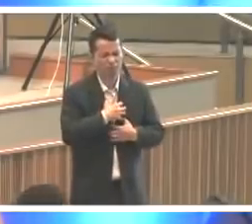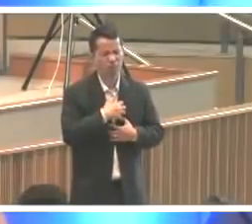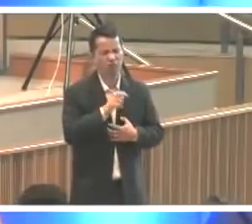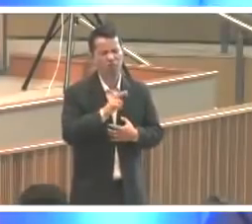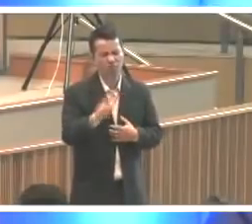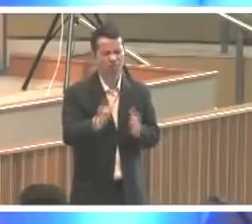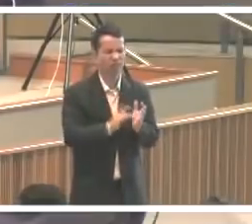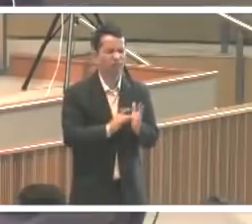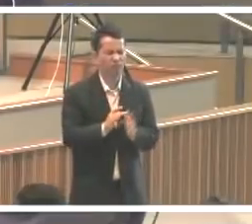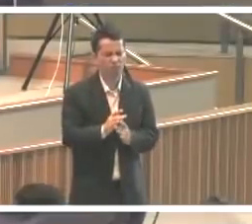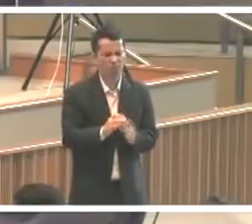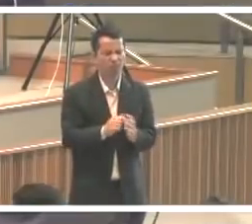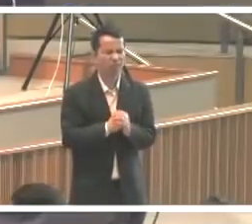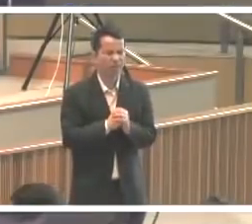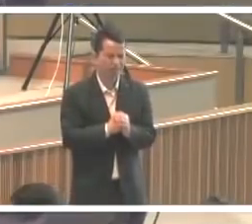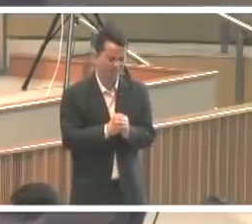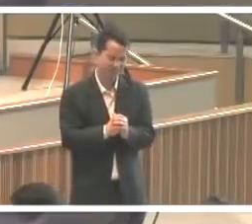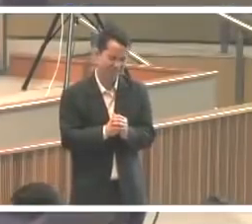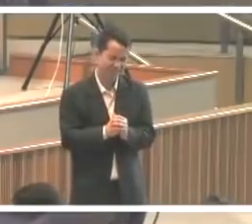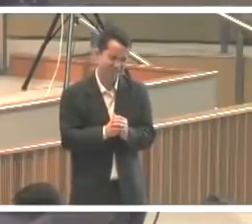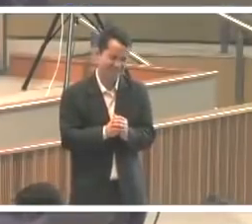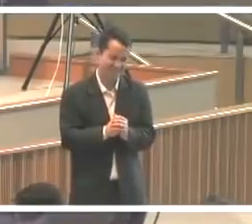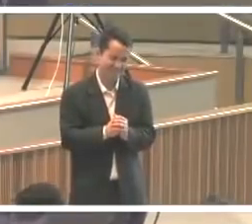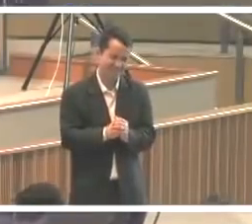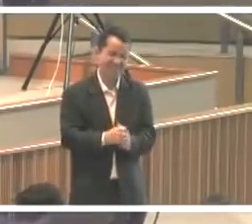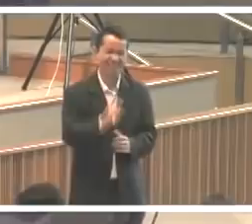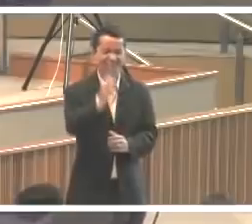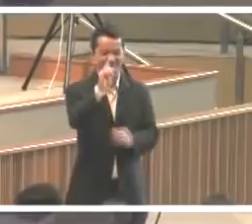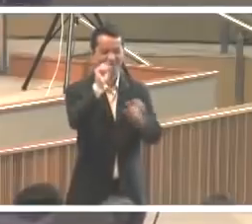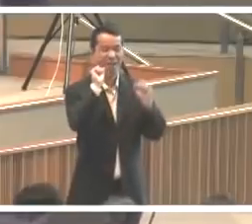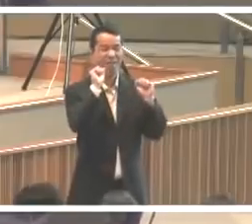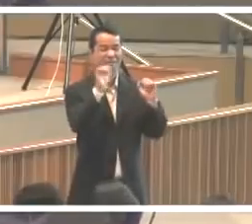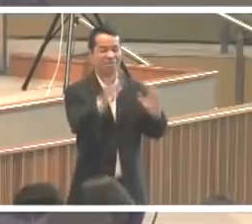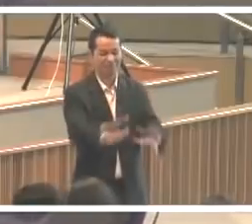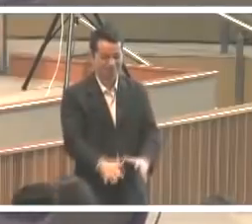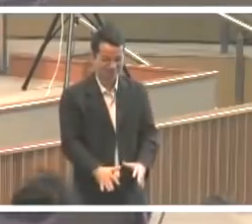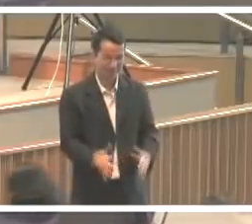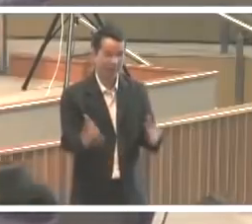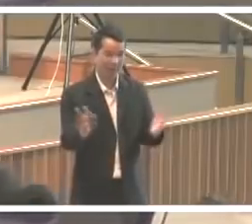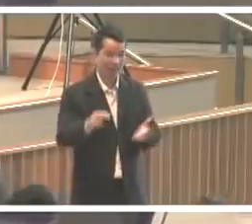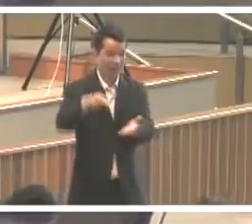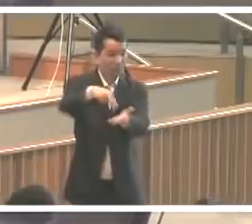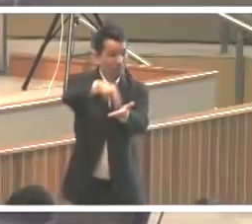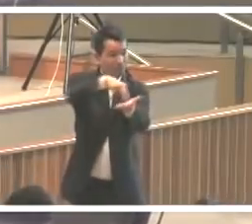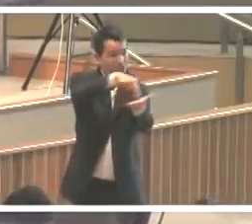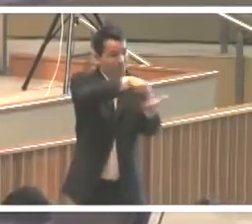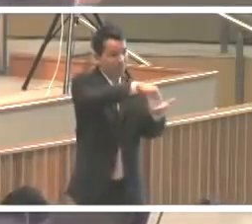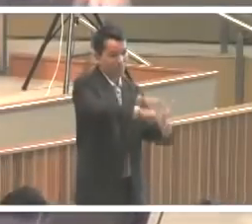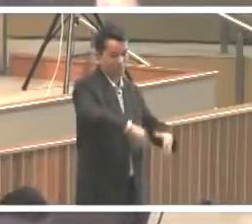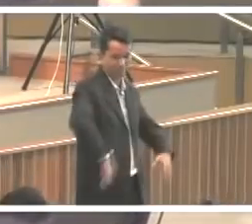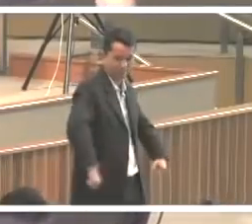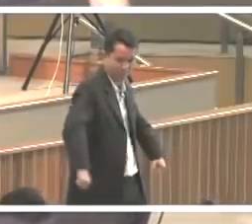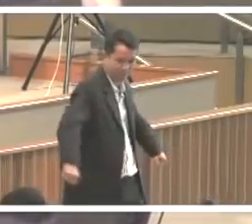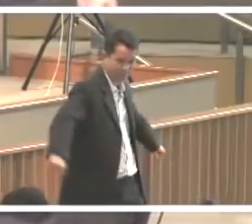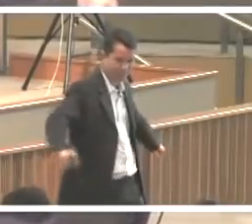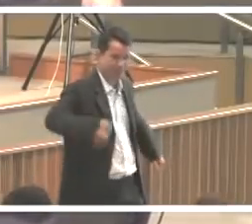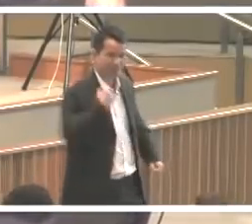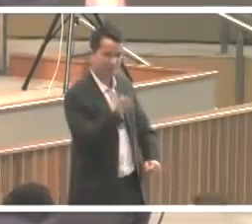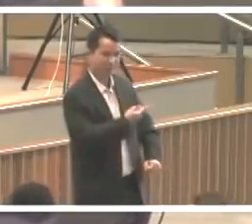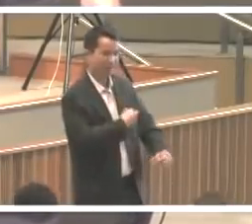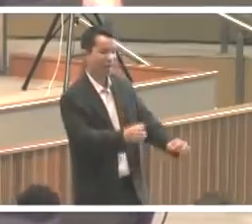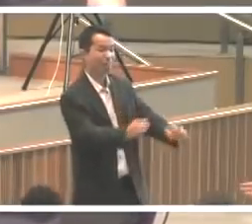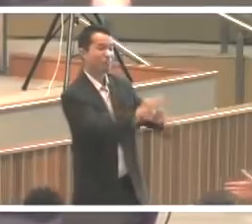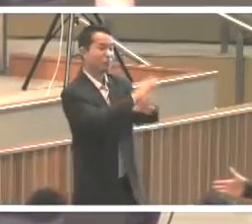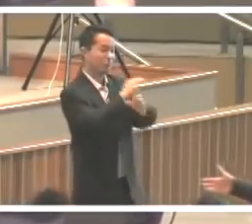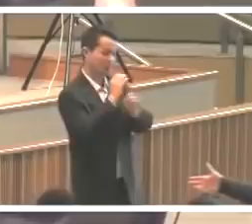amém. Amém. Agora todo mundo de pé, não sai daqui não, tá? Dá a mão para quem está perto de você, a gente vai terminar o culto assim. Eu